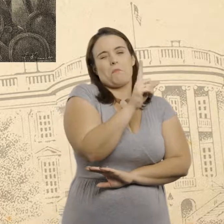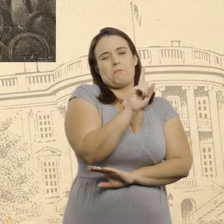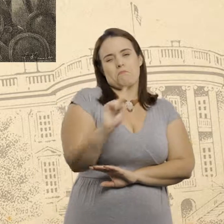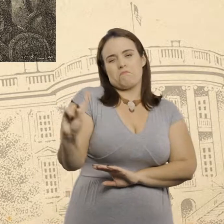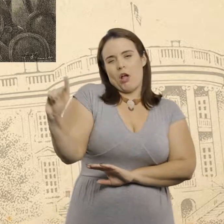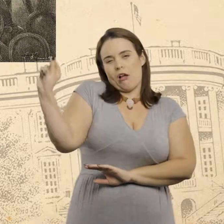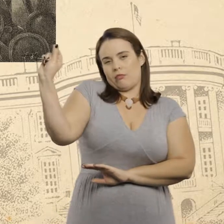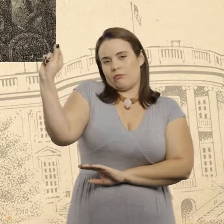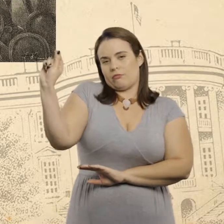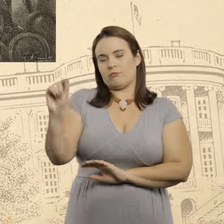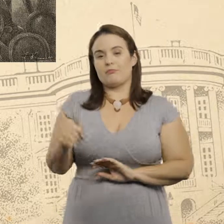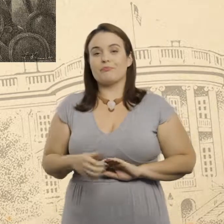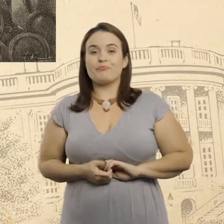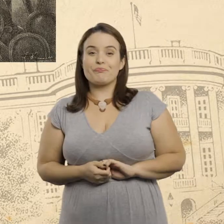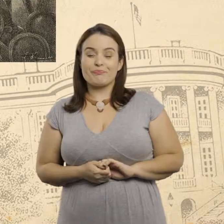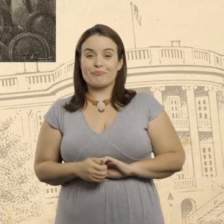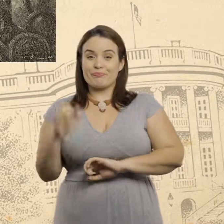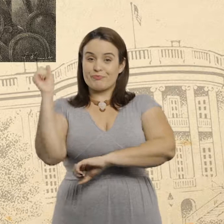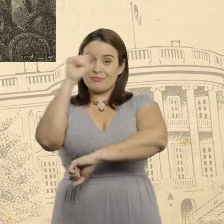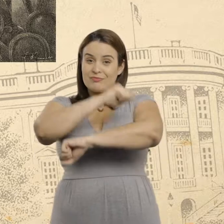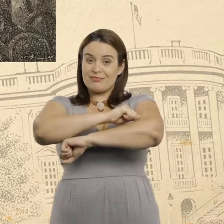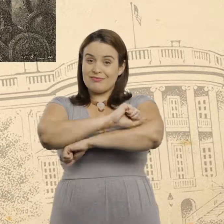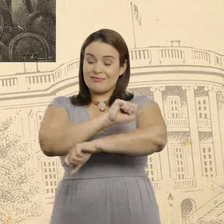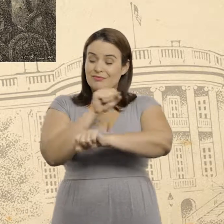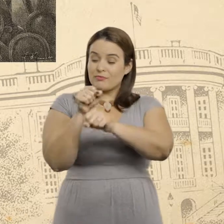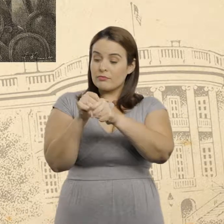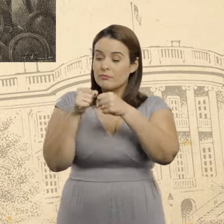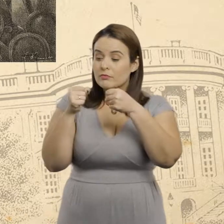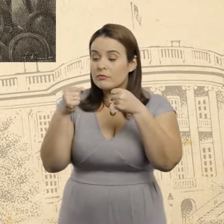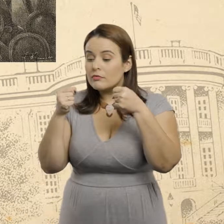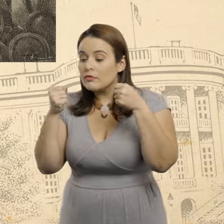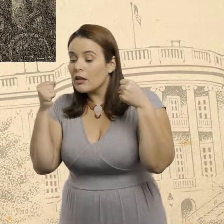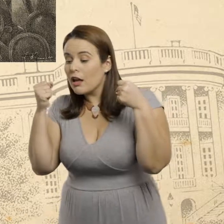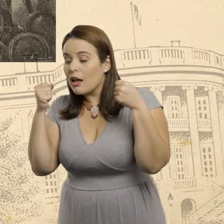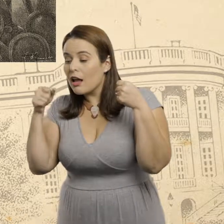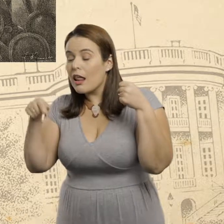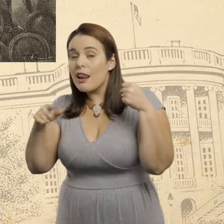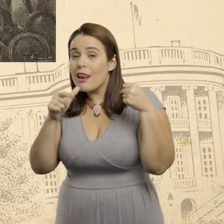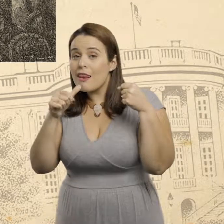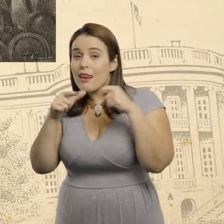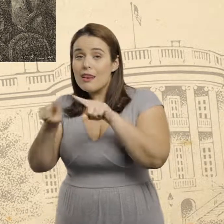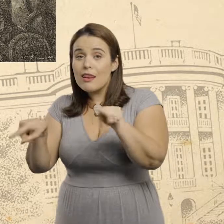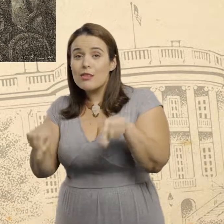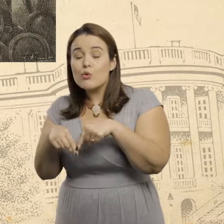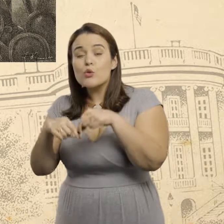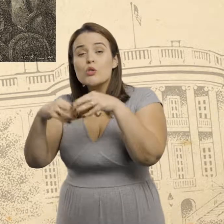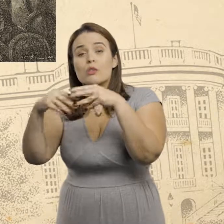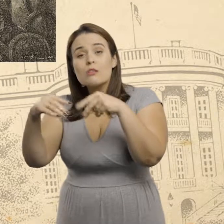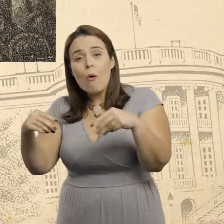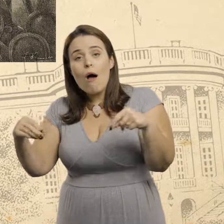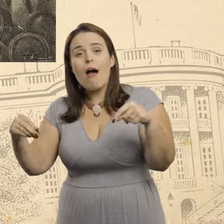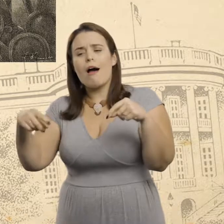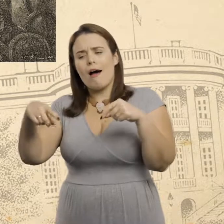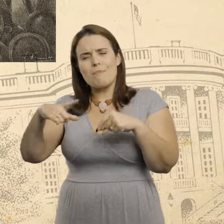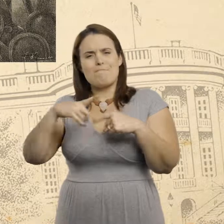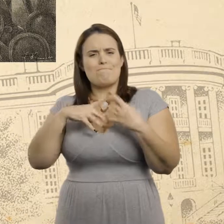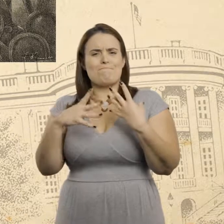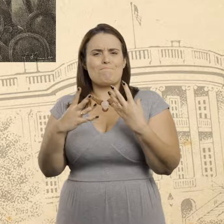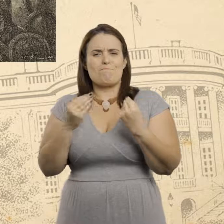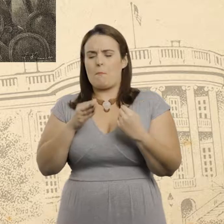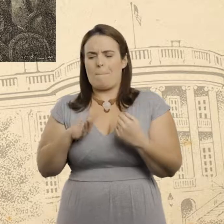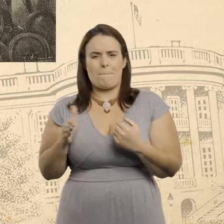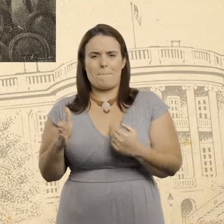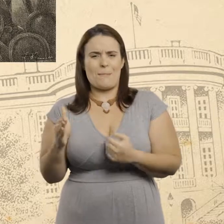embora. Da janela, era possível ver o Lago Salgado, que, como o nome diz, tem muito sal em suas águas.